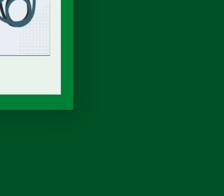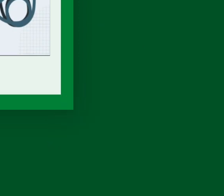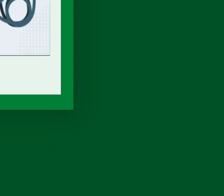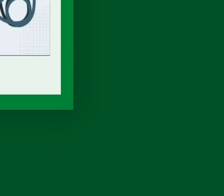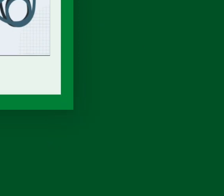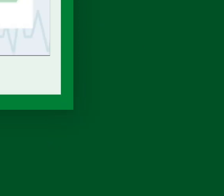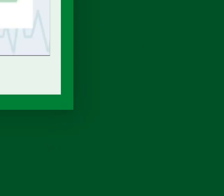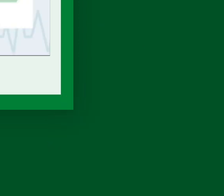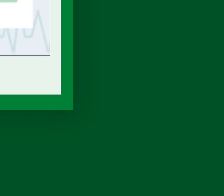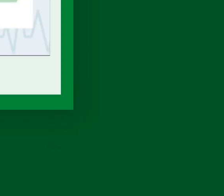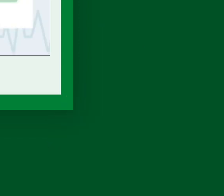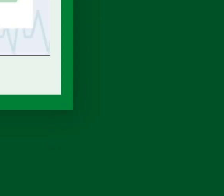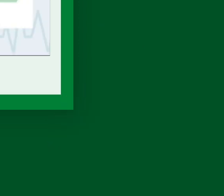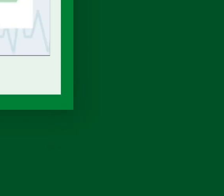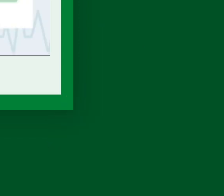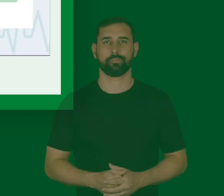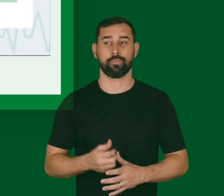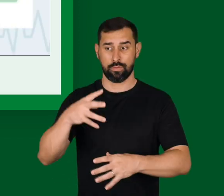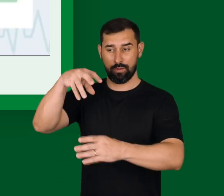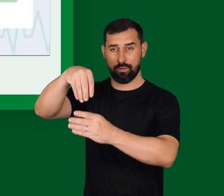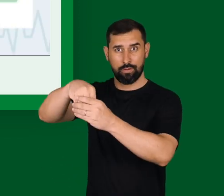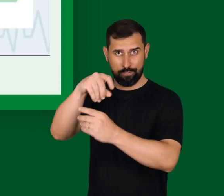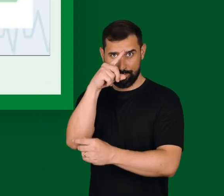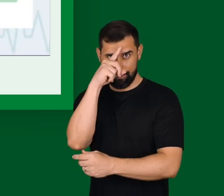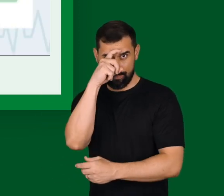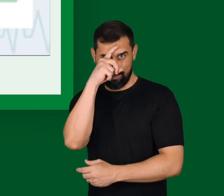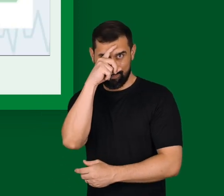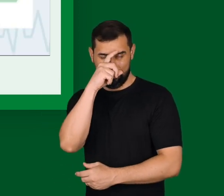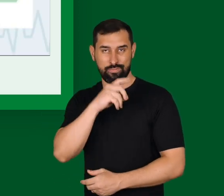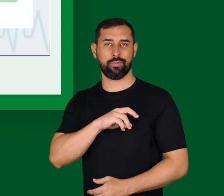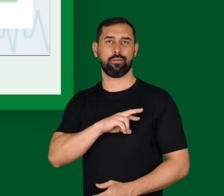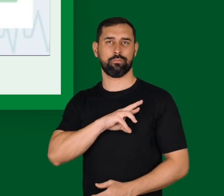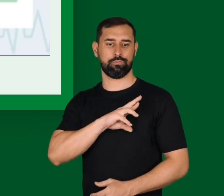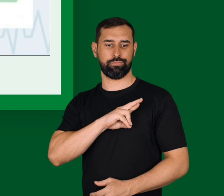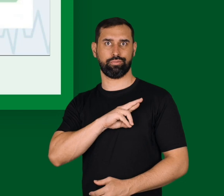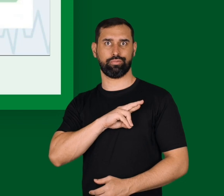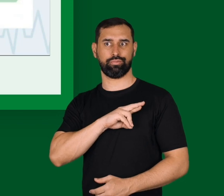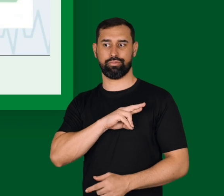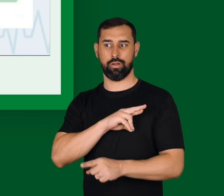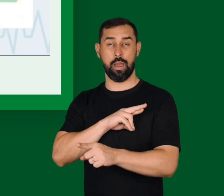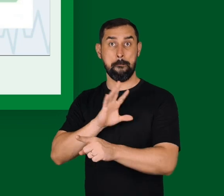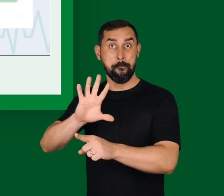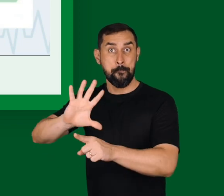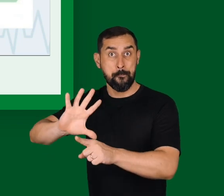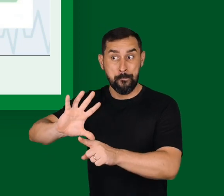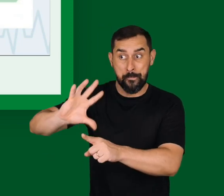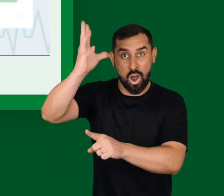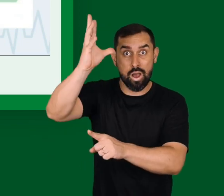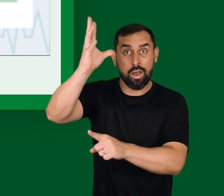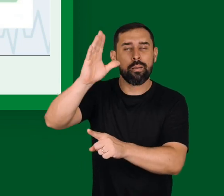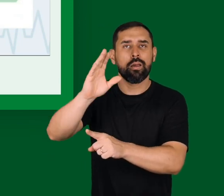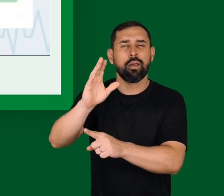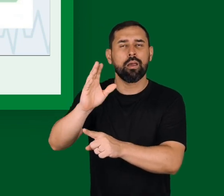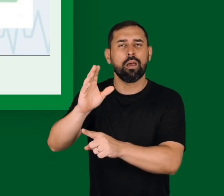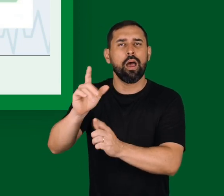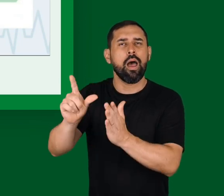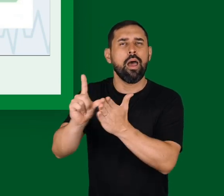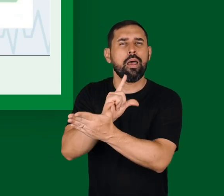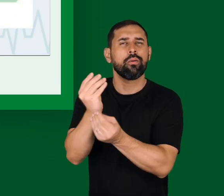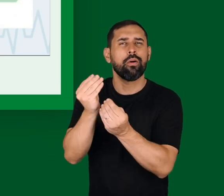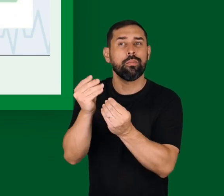levando a parada cardíaca. Lembrar que a parada cardíaca intra-hospitalar, ela normalmente a criança